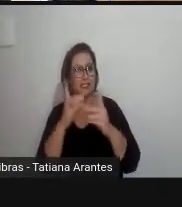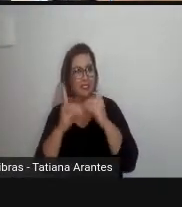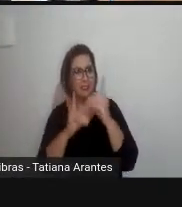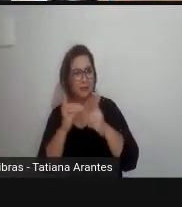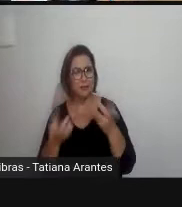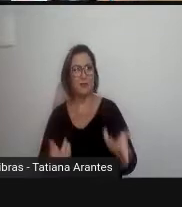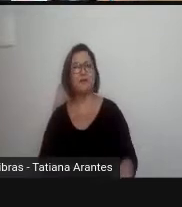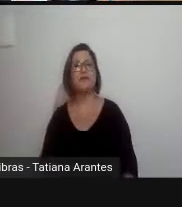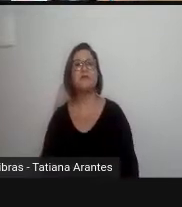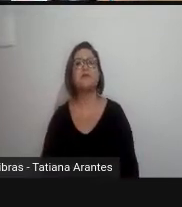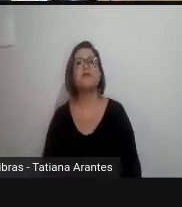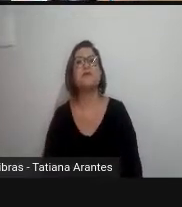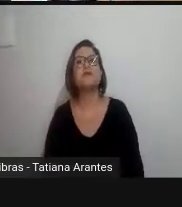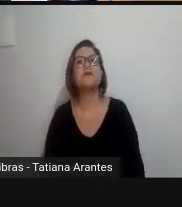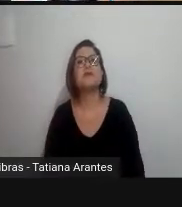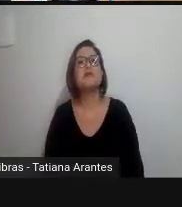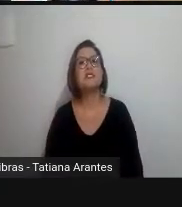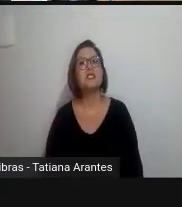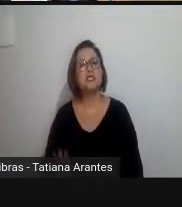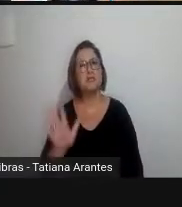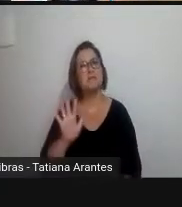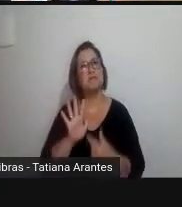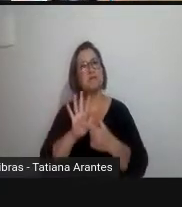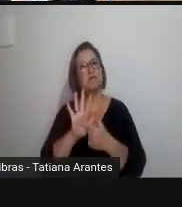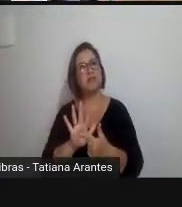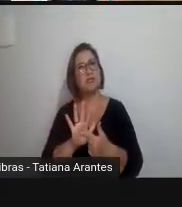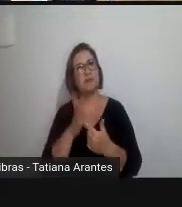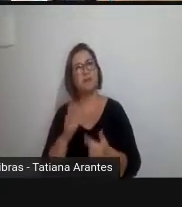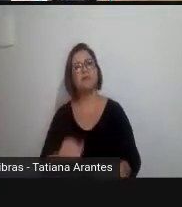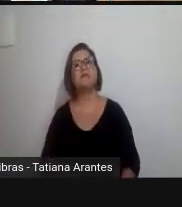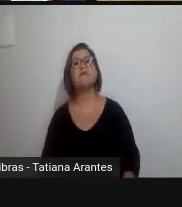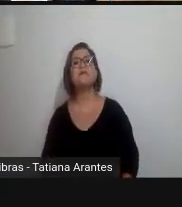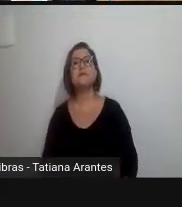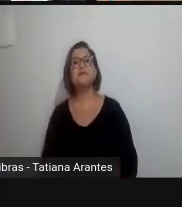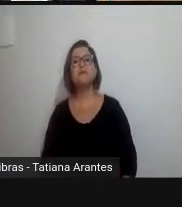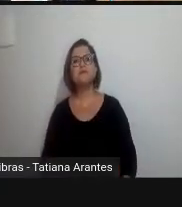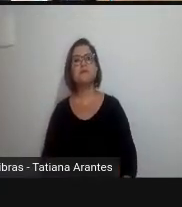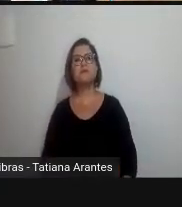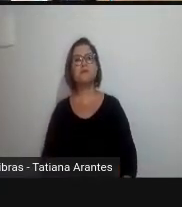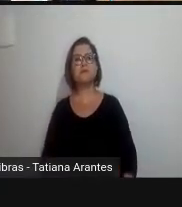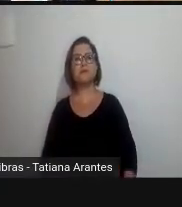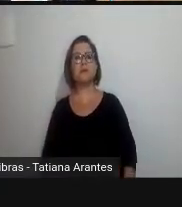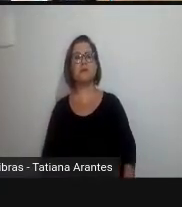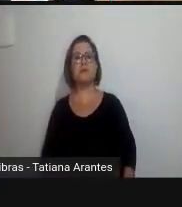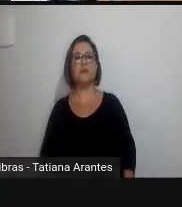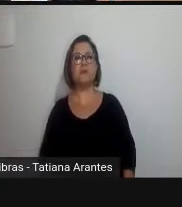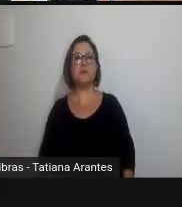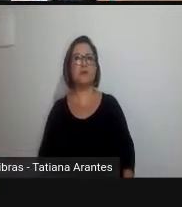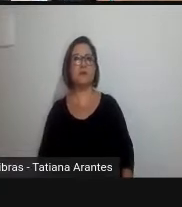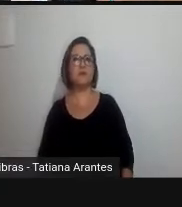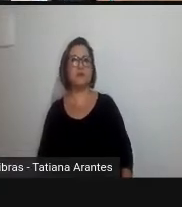uma dinâmica. Aí, você pode colocar, Rodrigo? Já colocou?